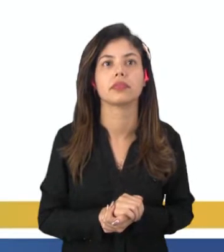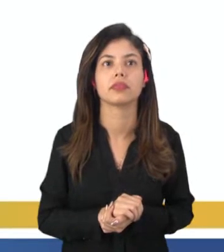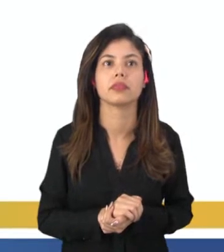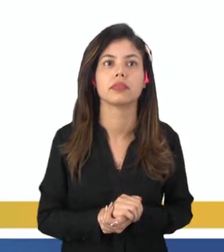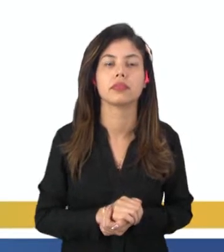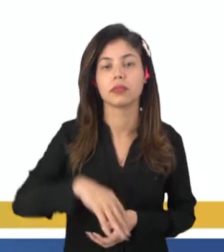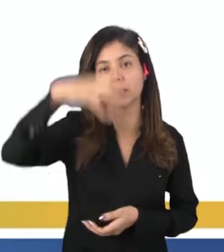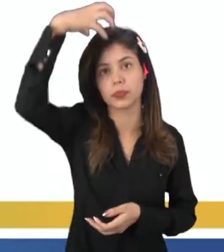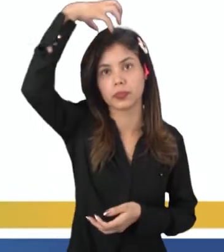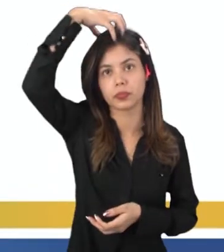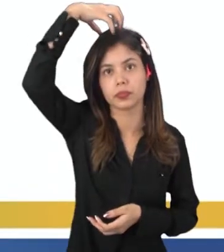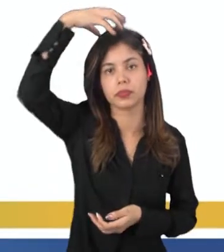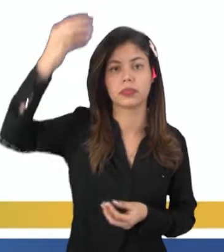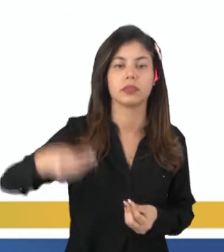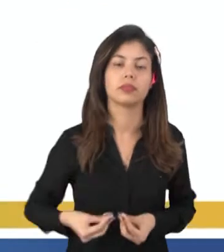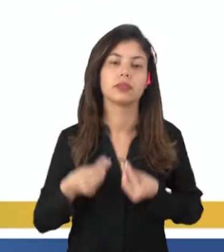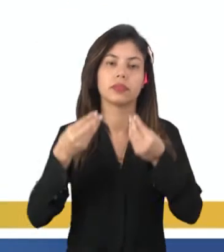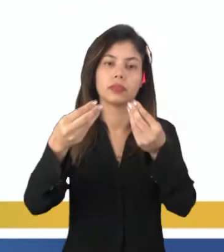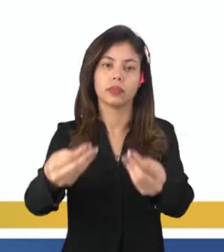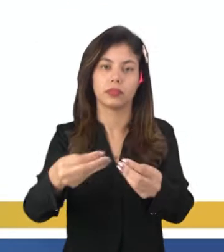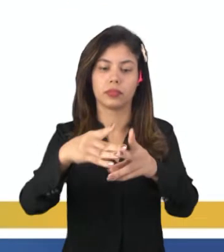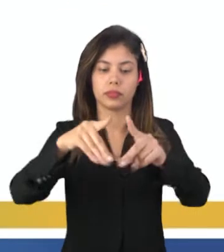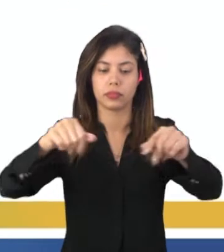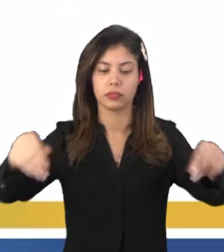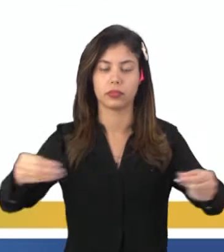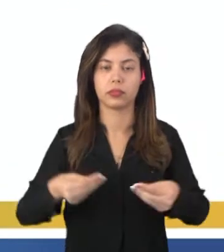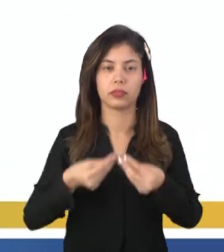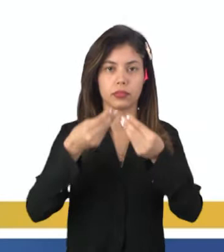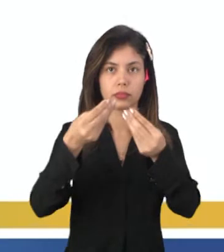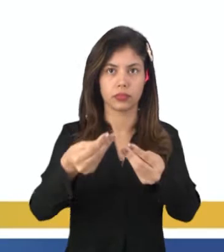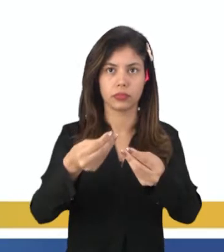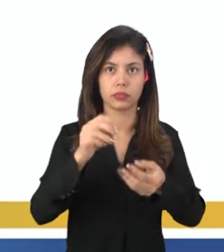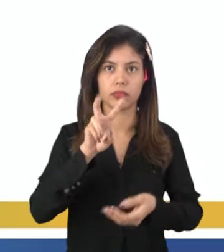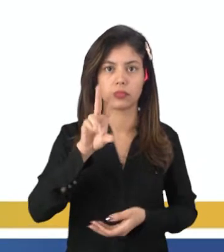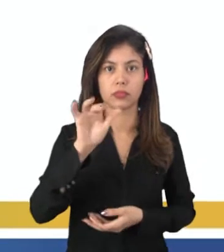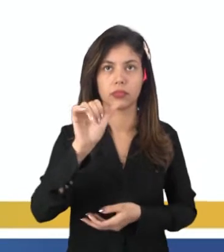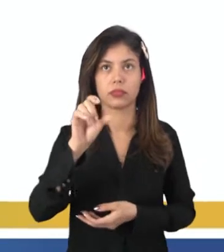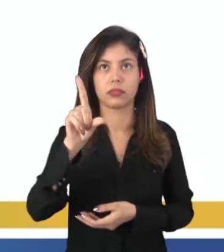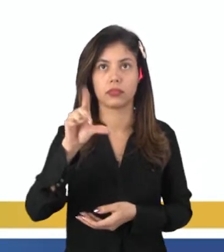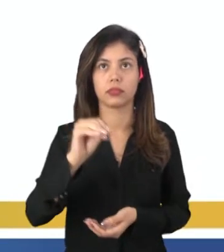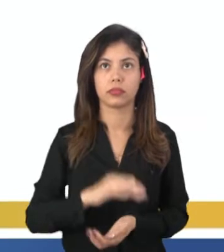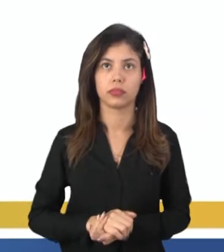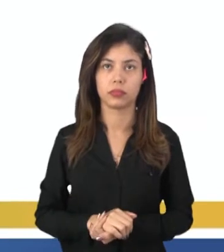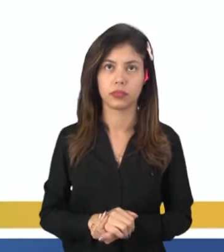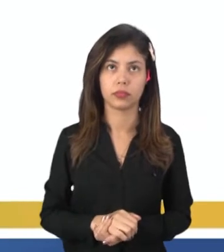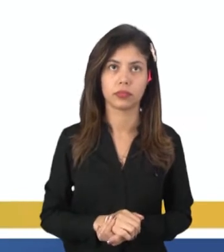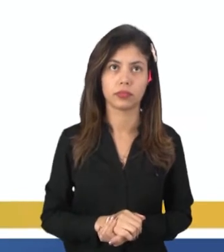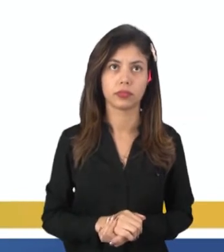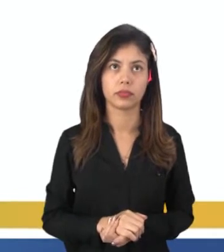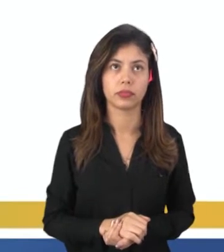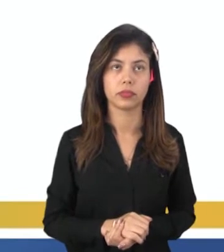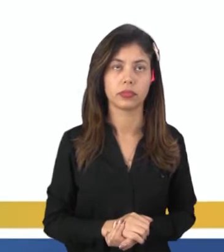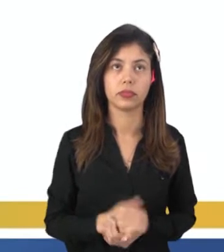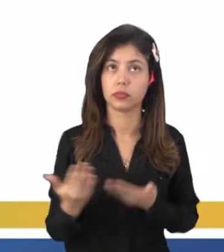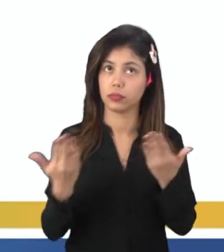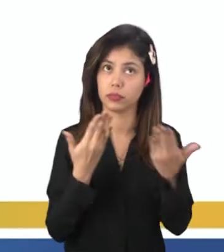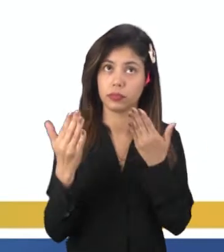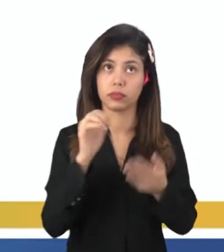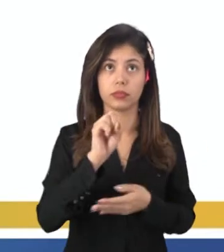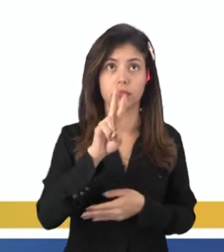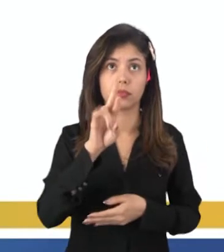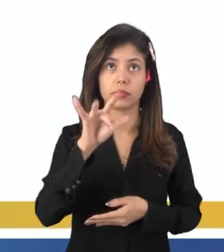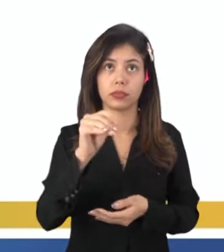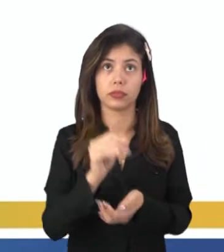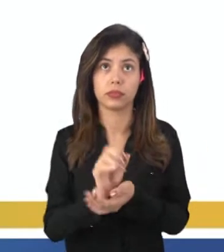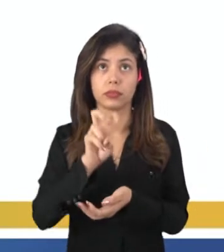representado pelo rei, está entregando uma propriedade, uma área de terras a um vassalo, certo? A relação de suzerania